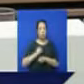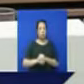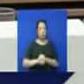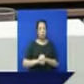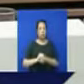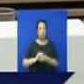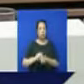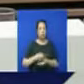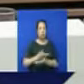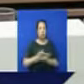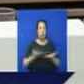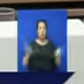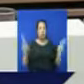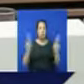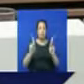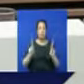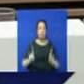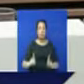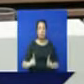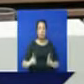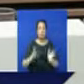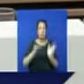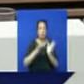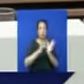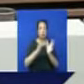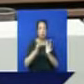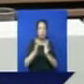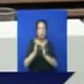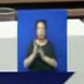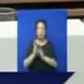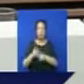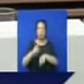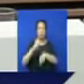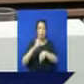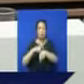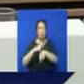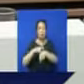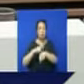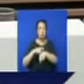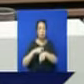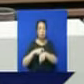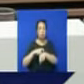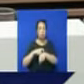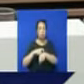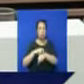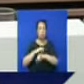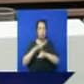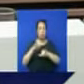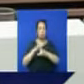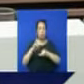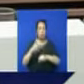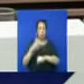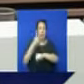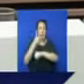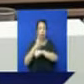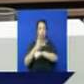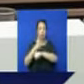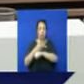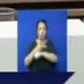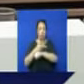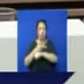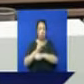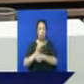Jesus Cristo. E queremos de imediato passar a transmissão de um audiovisual que